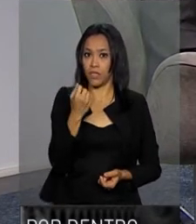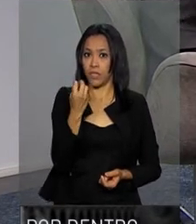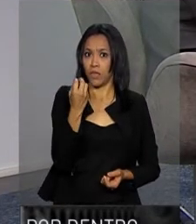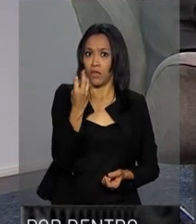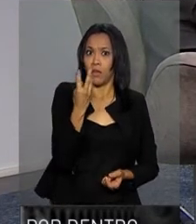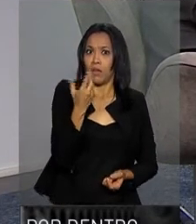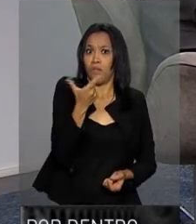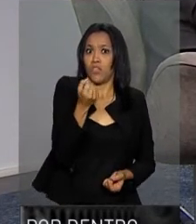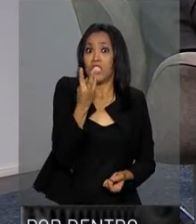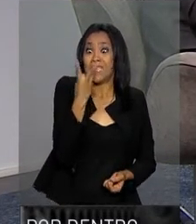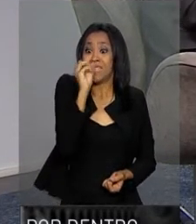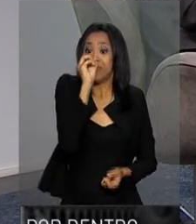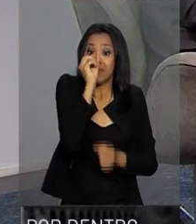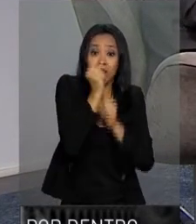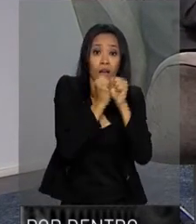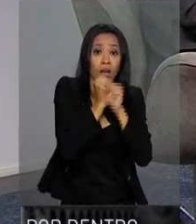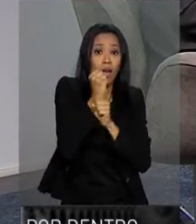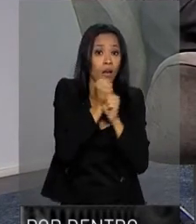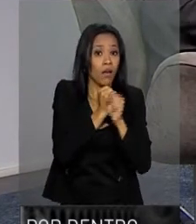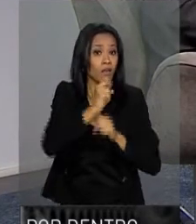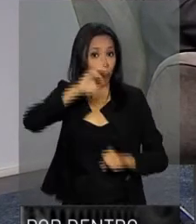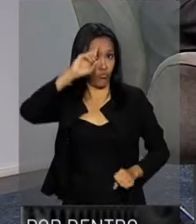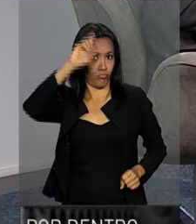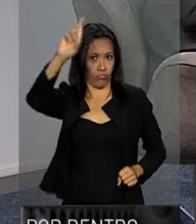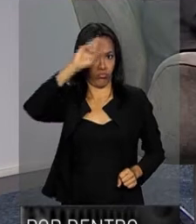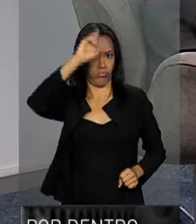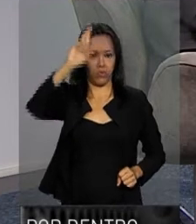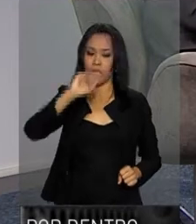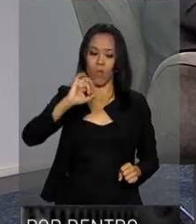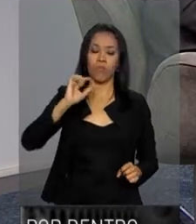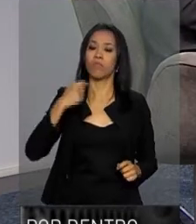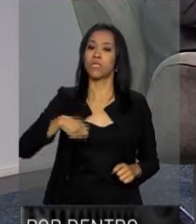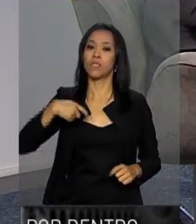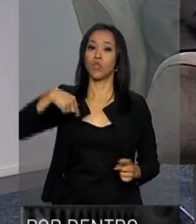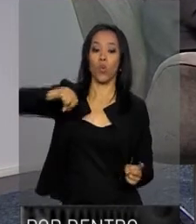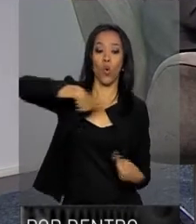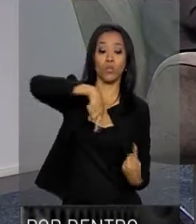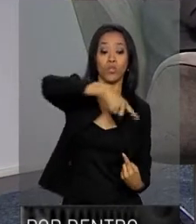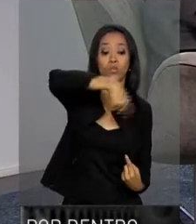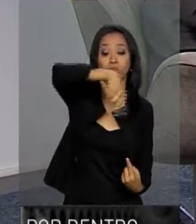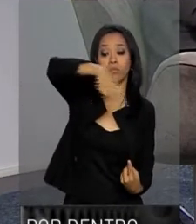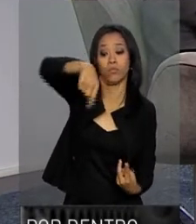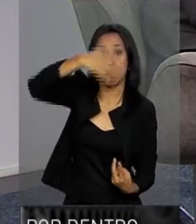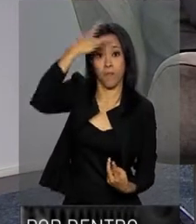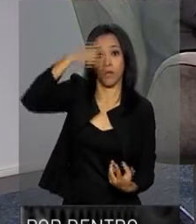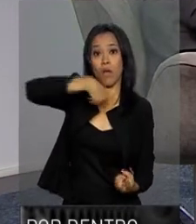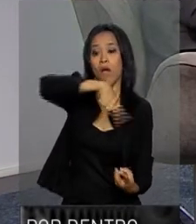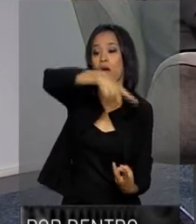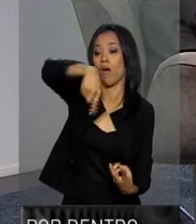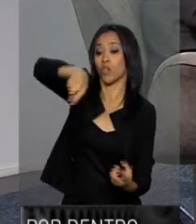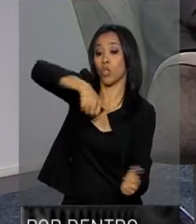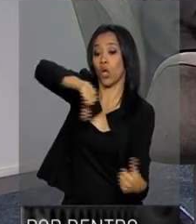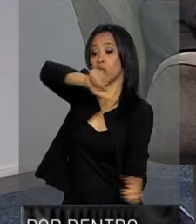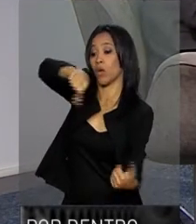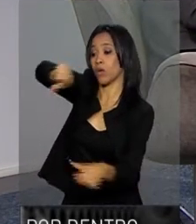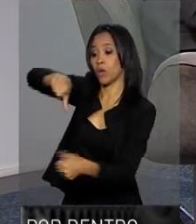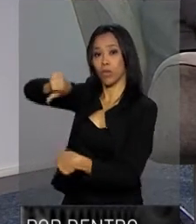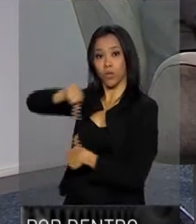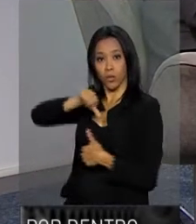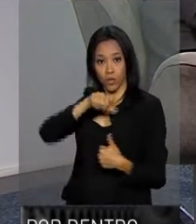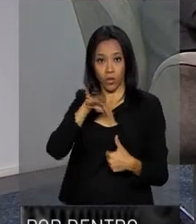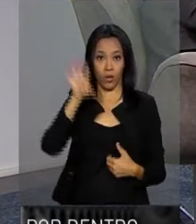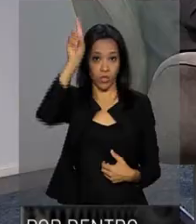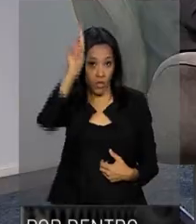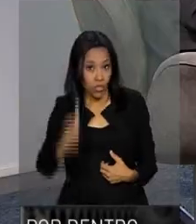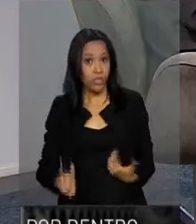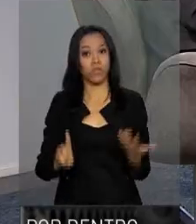anos à frente da mesma entidade nós impusemos o rodízio ea democratização com a troca das direcções